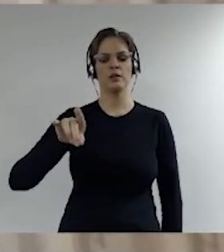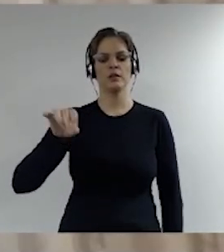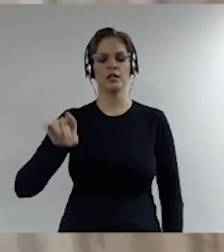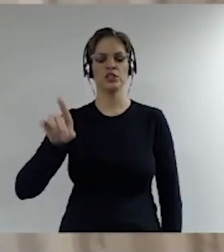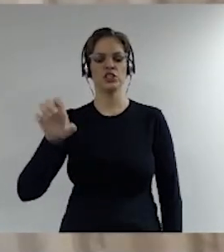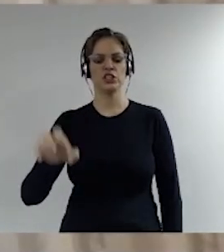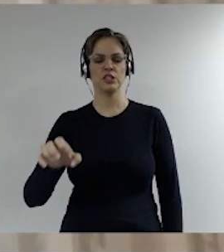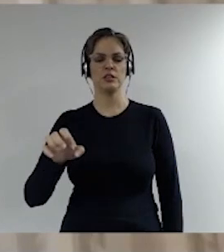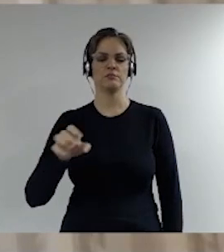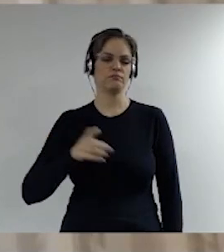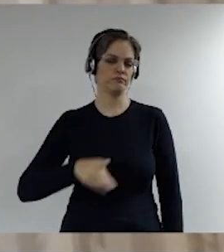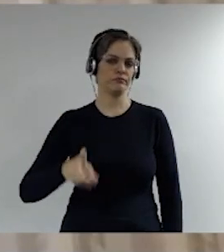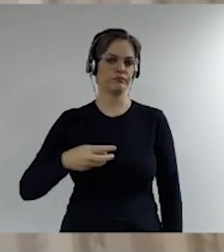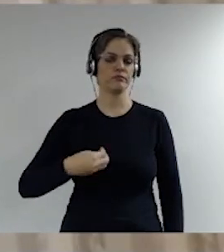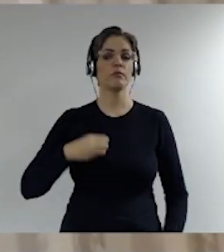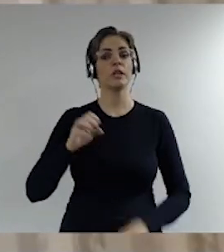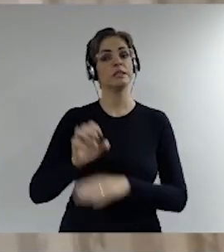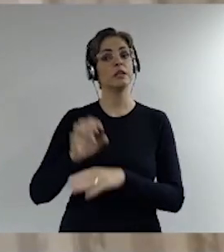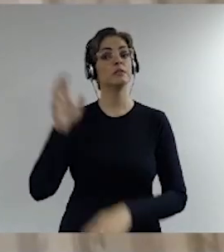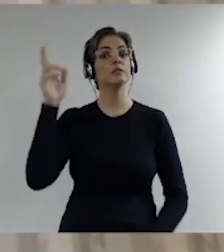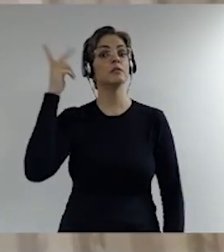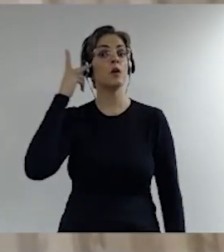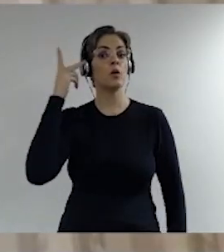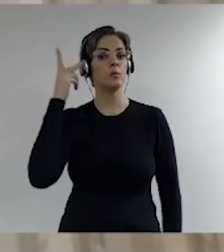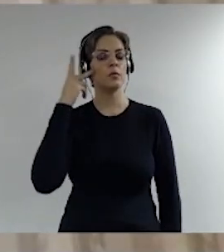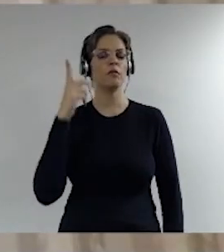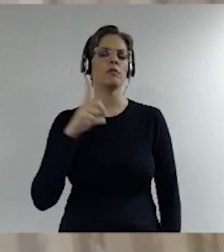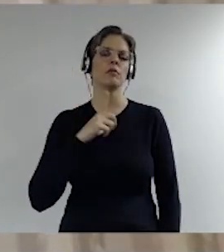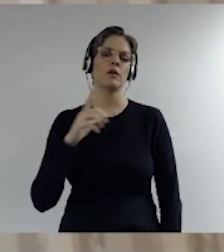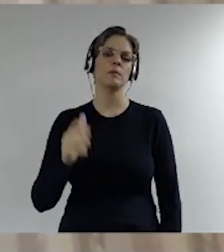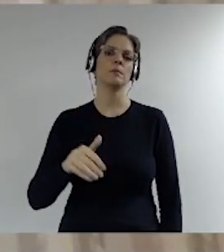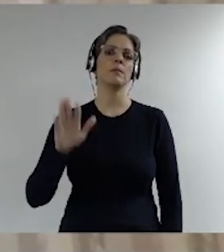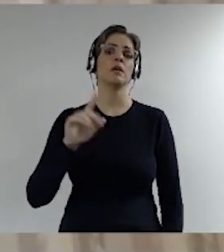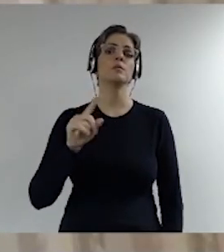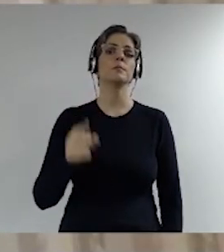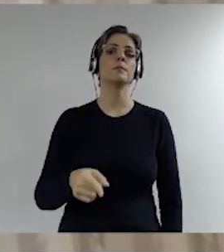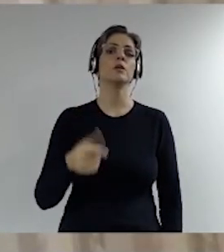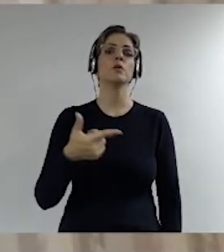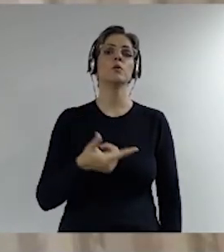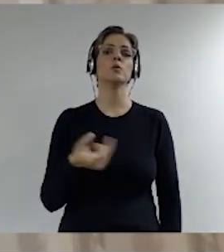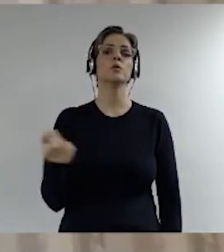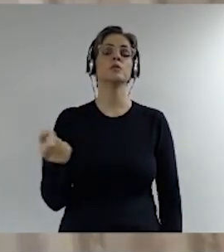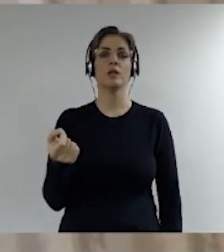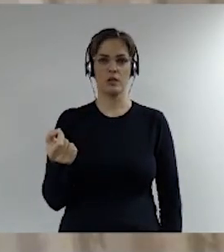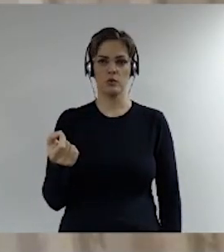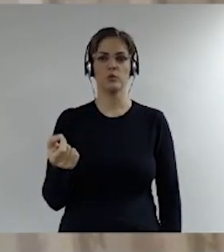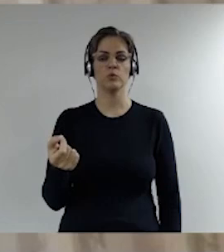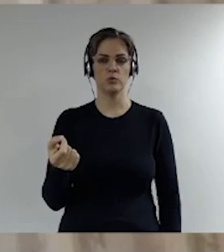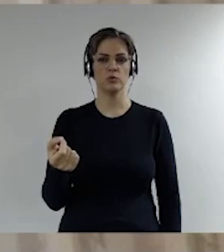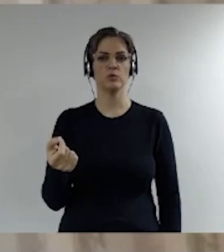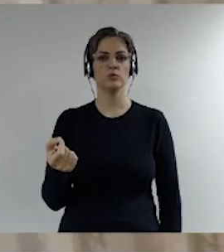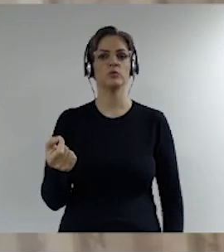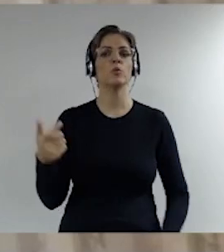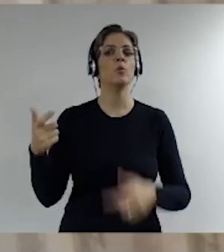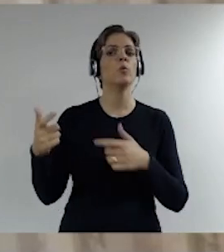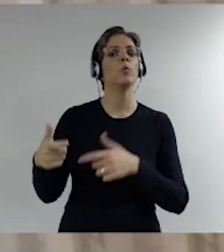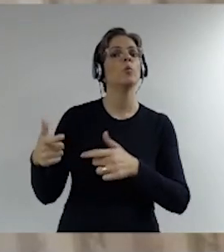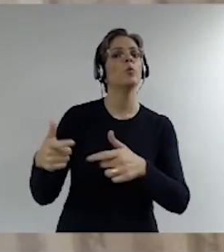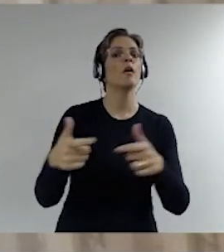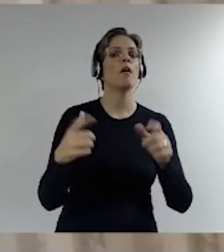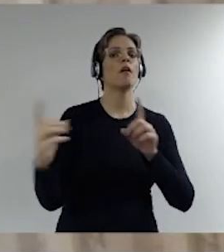mantemos. Só no estado de São Paulo, nós temos mais de 1.200 postos de